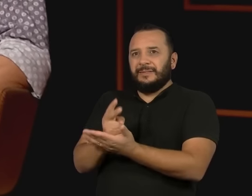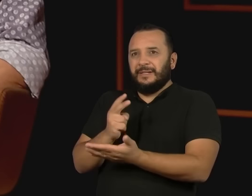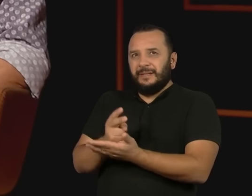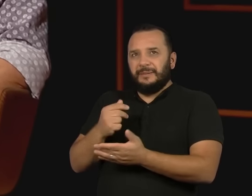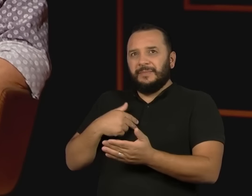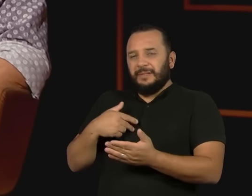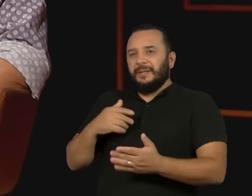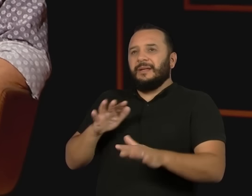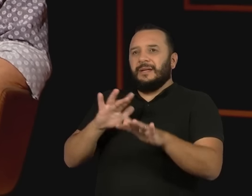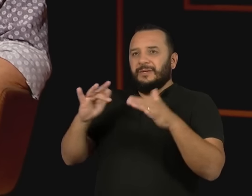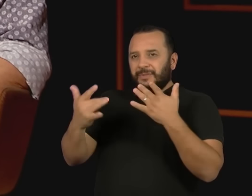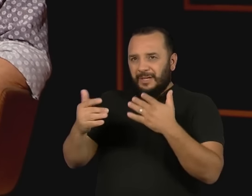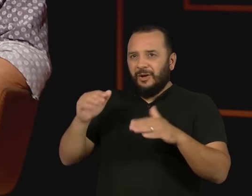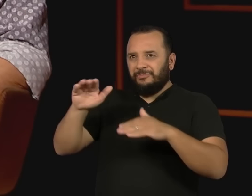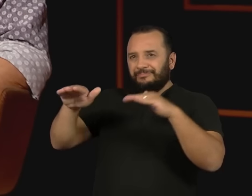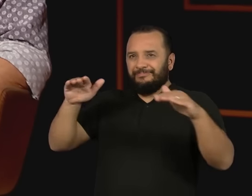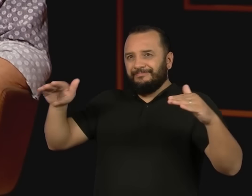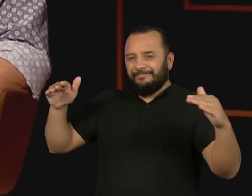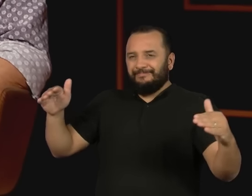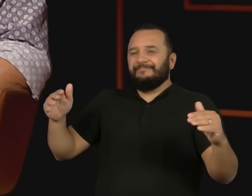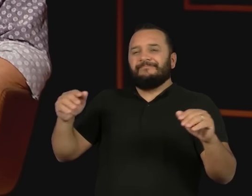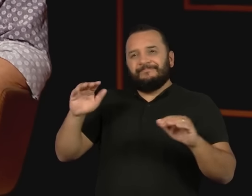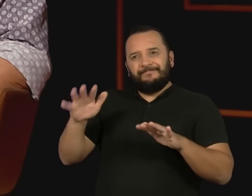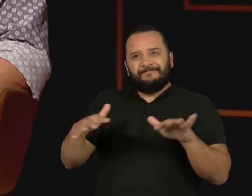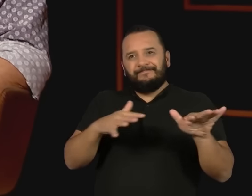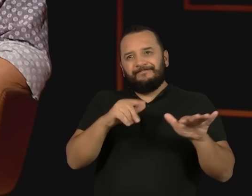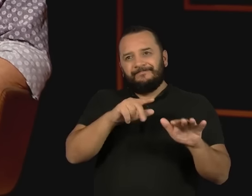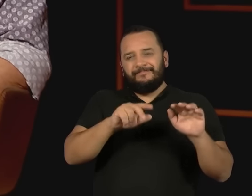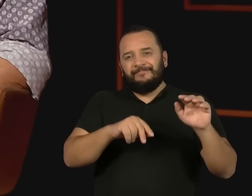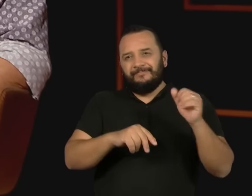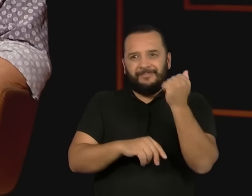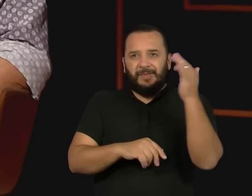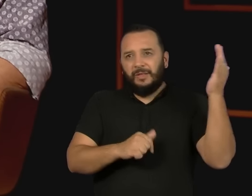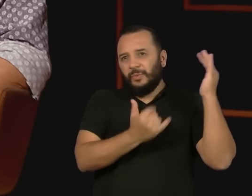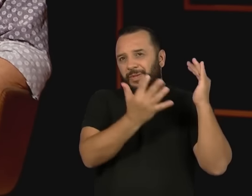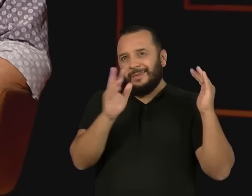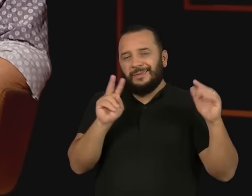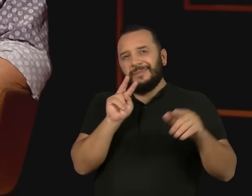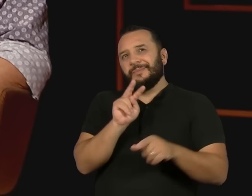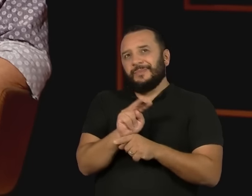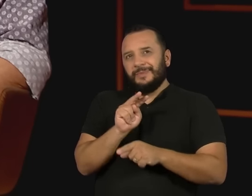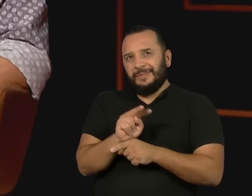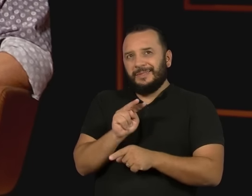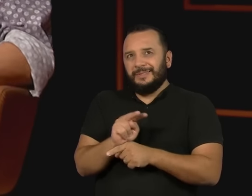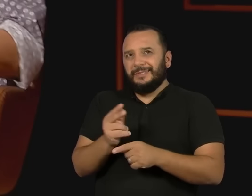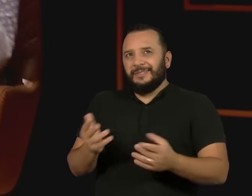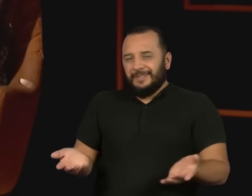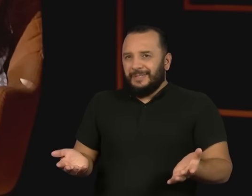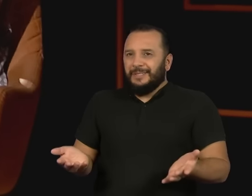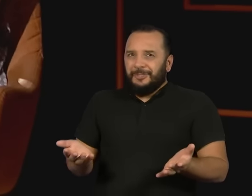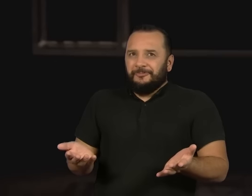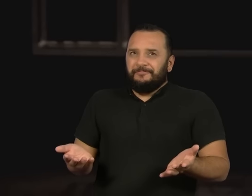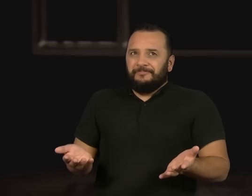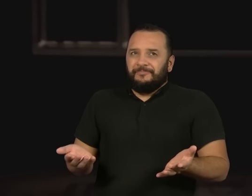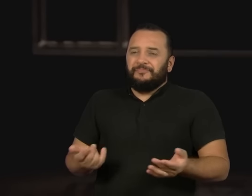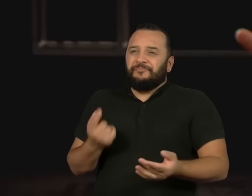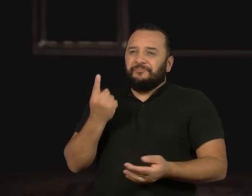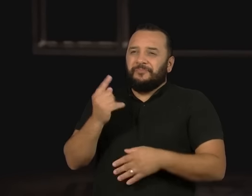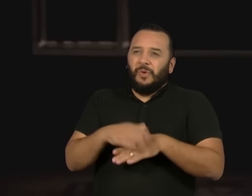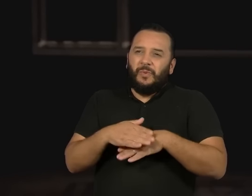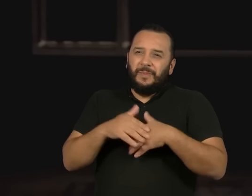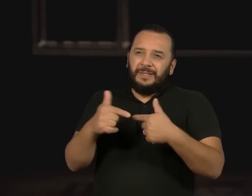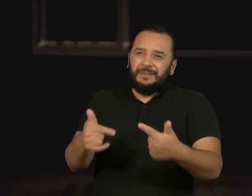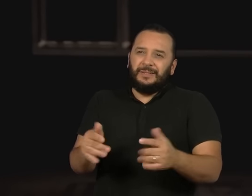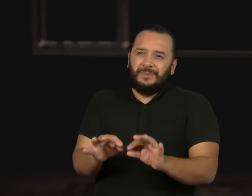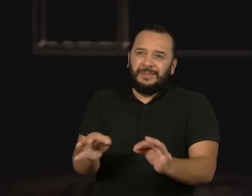redes antissociais para essa história para a gente escolher um gesto que